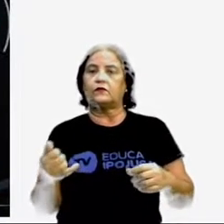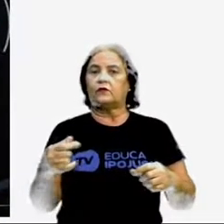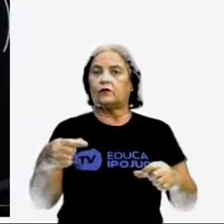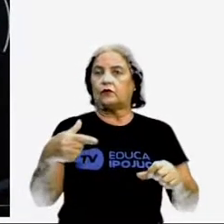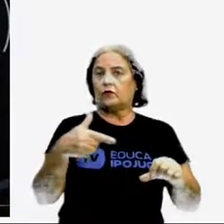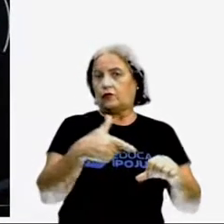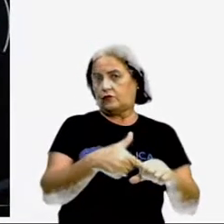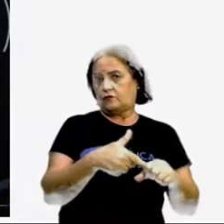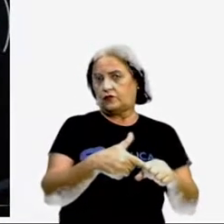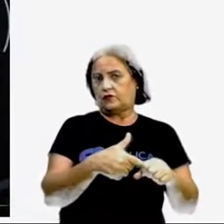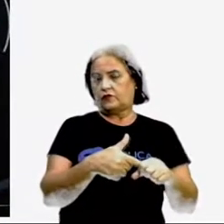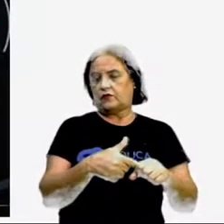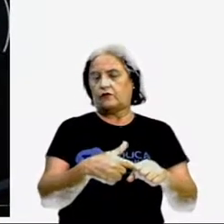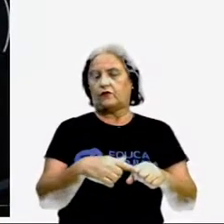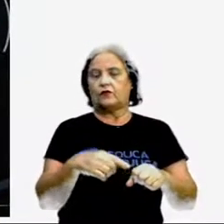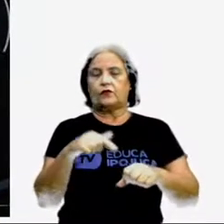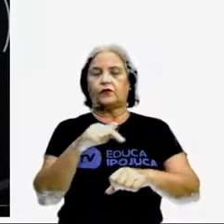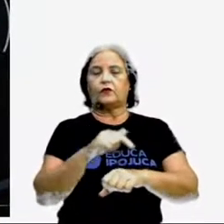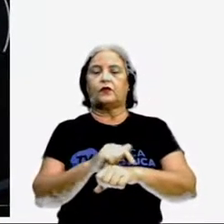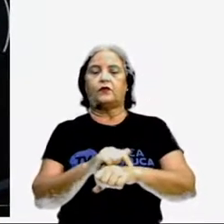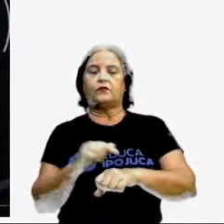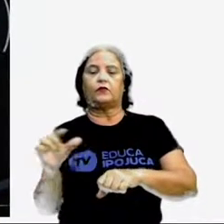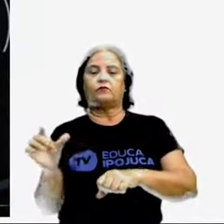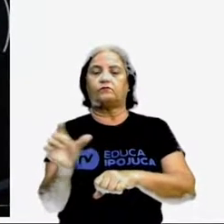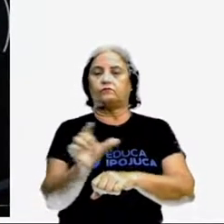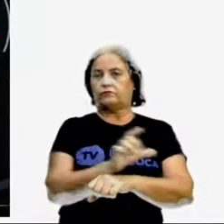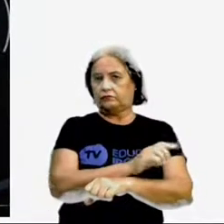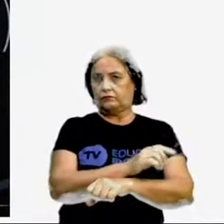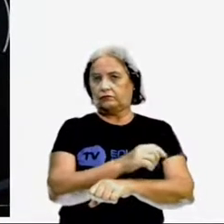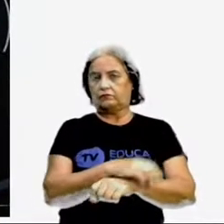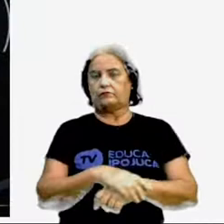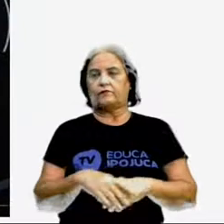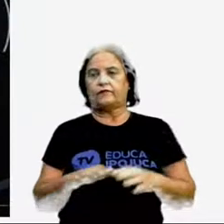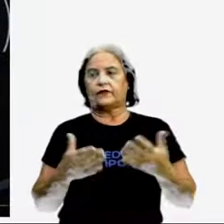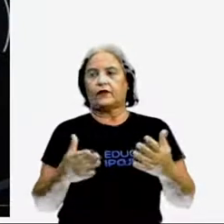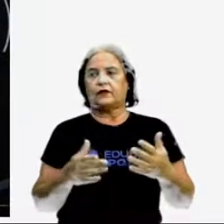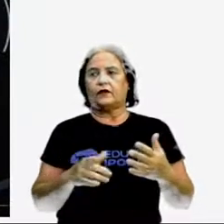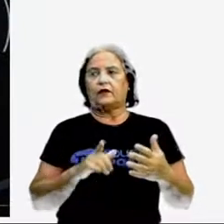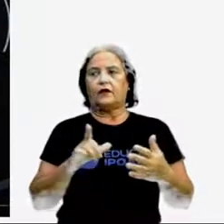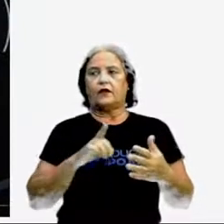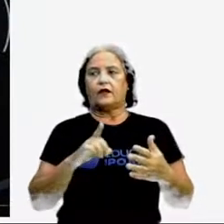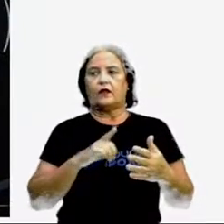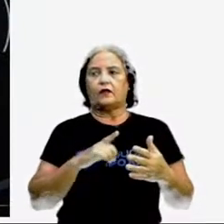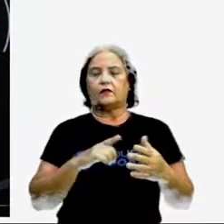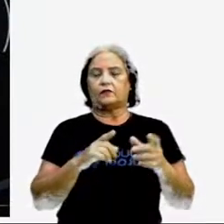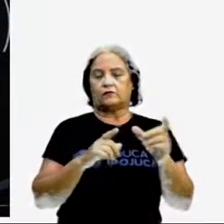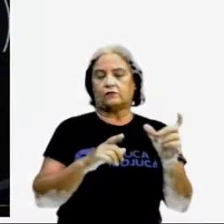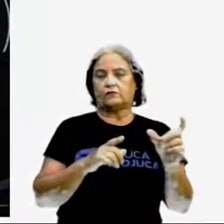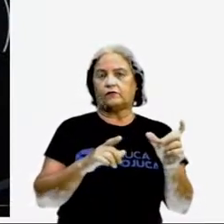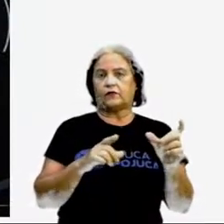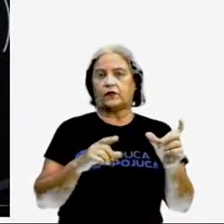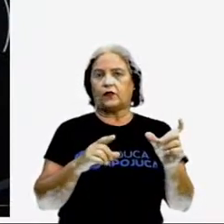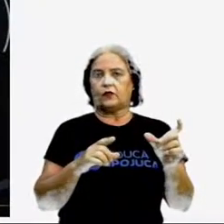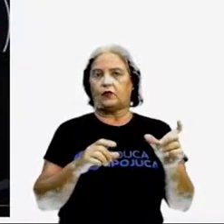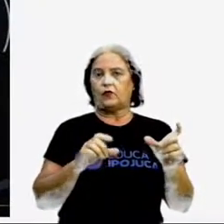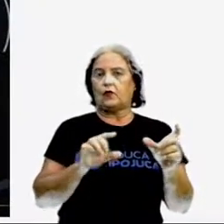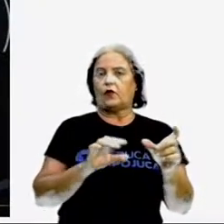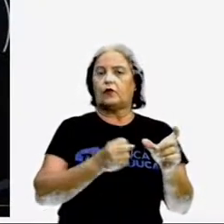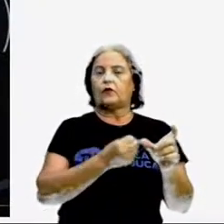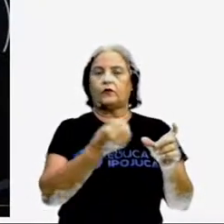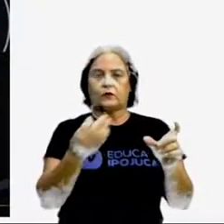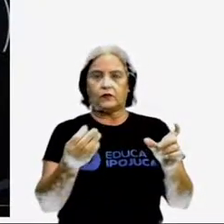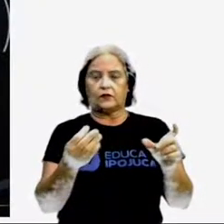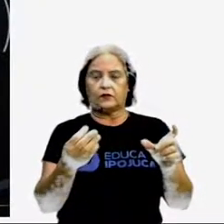percorrido. Vou marcar aqui. Ali é o consumo e aqui é o quilômetros